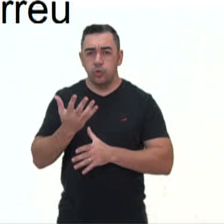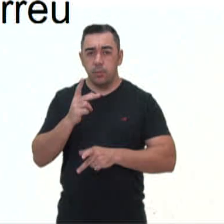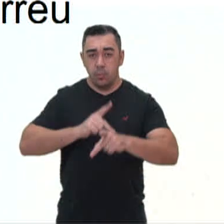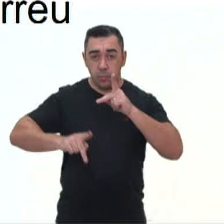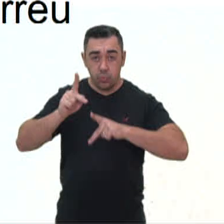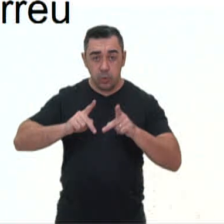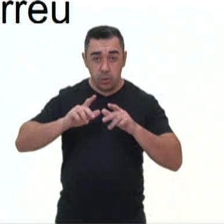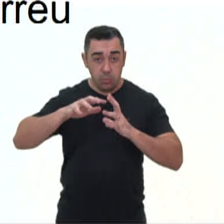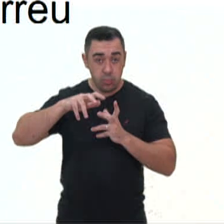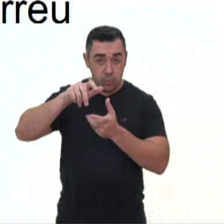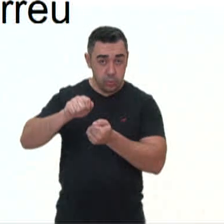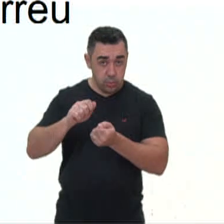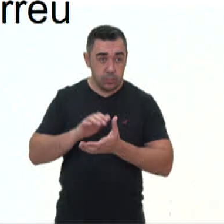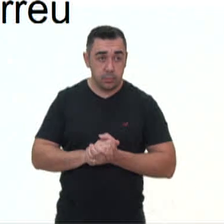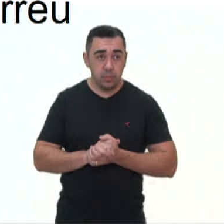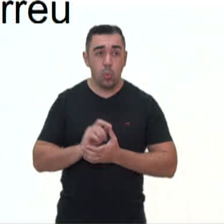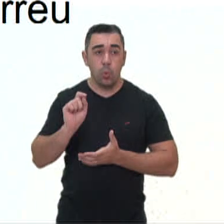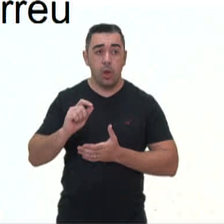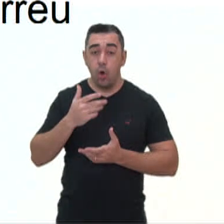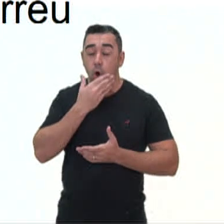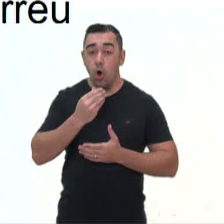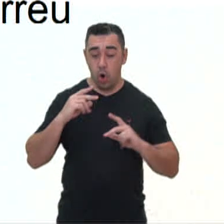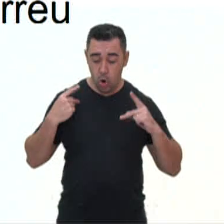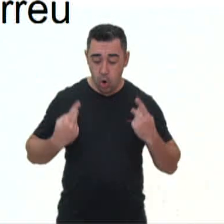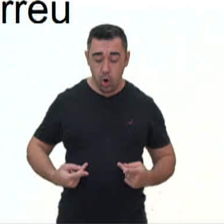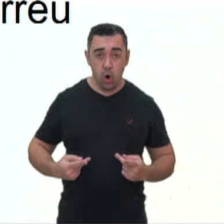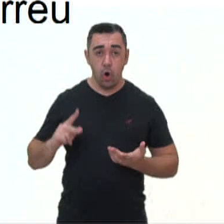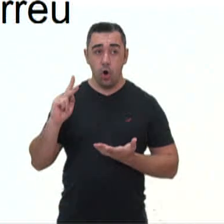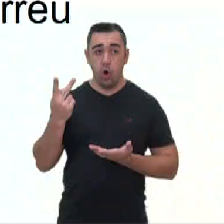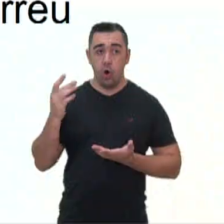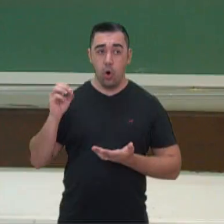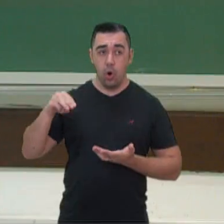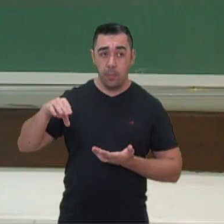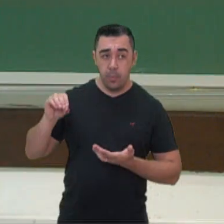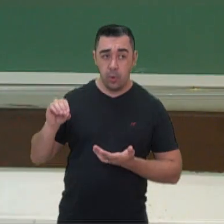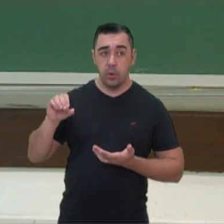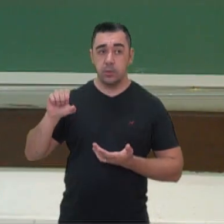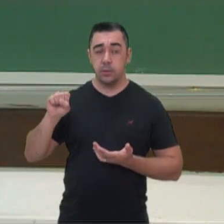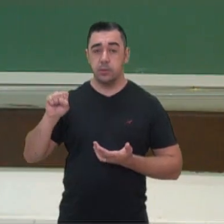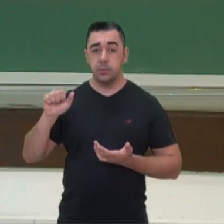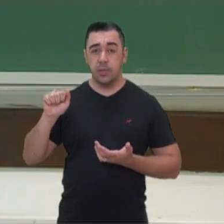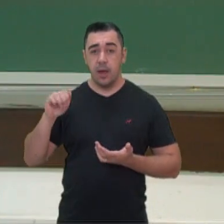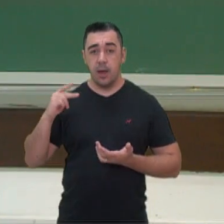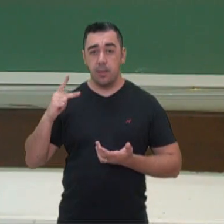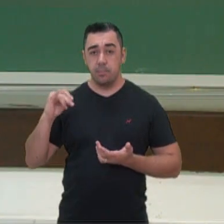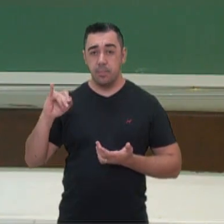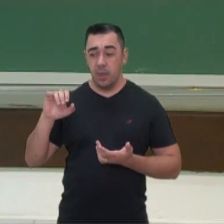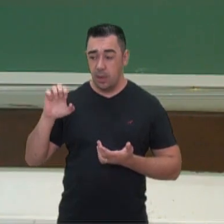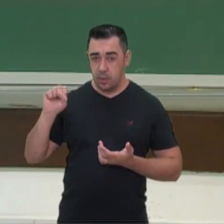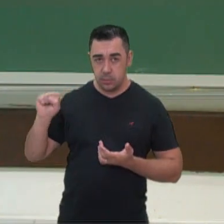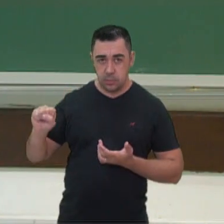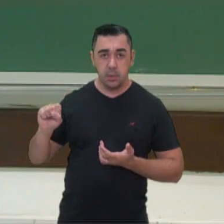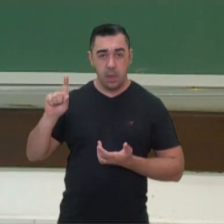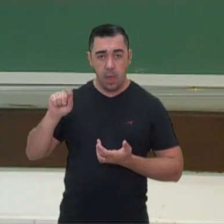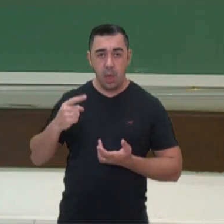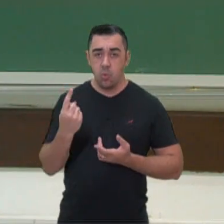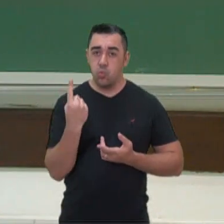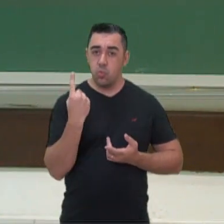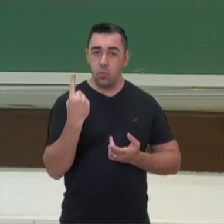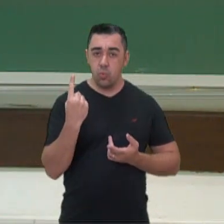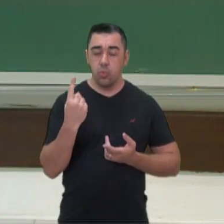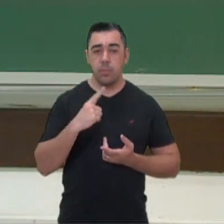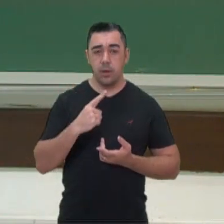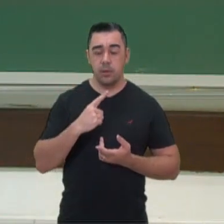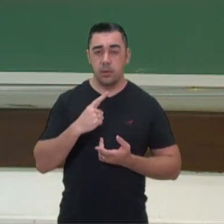população mundial, o Homo sapiens, lembre-se, Homo sapiens é uma espécie de ser humano.